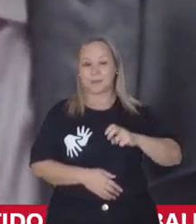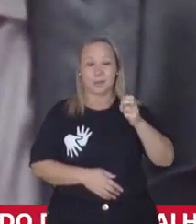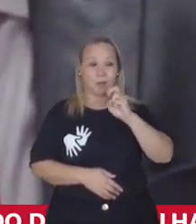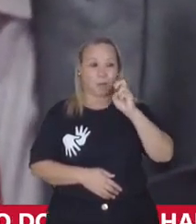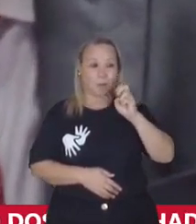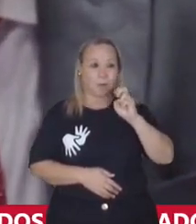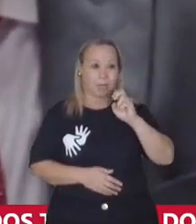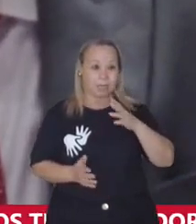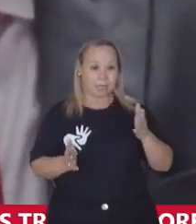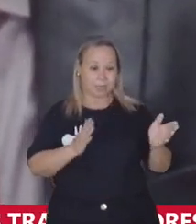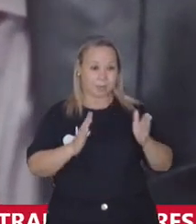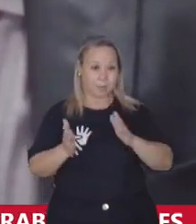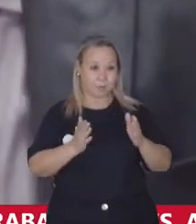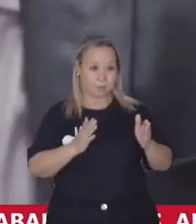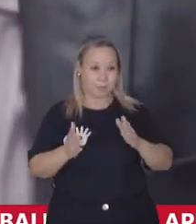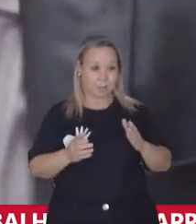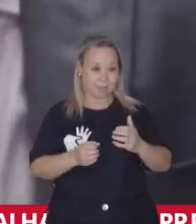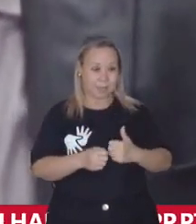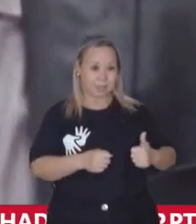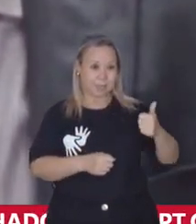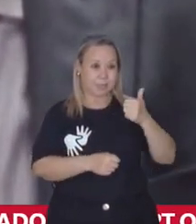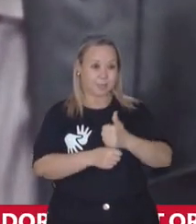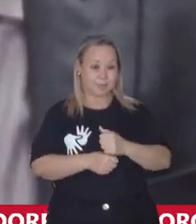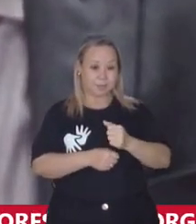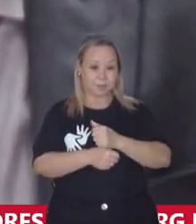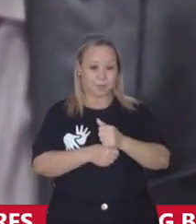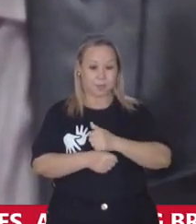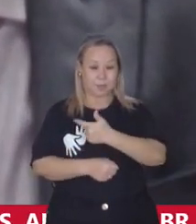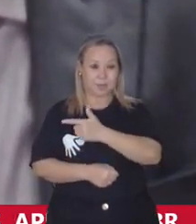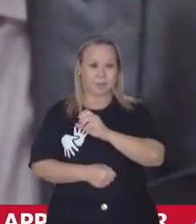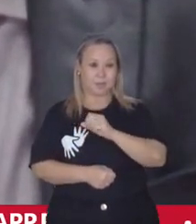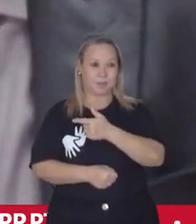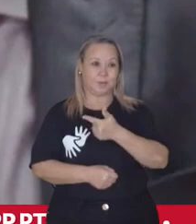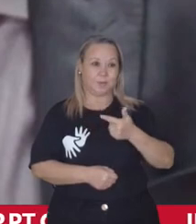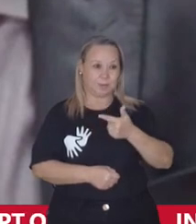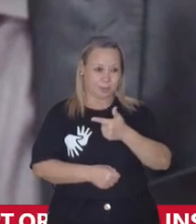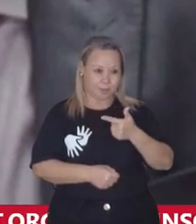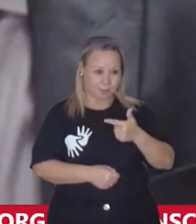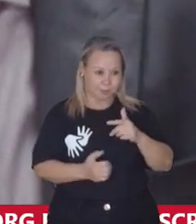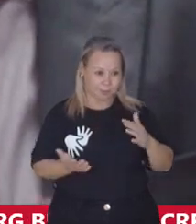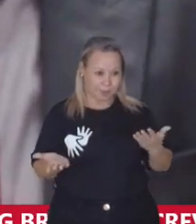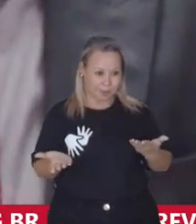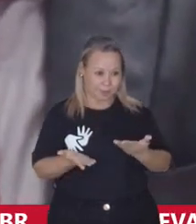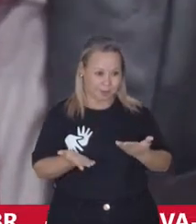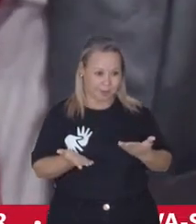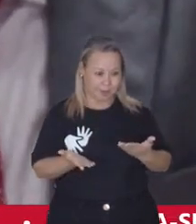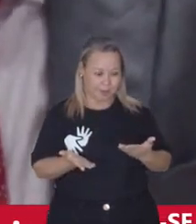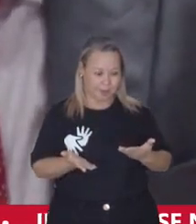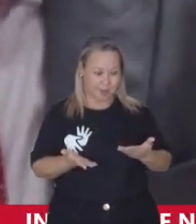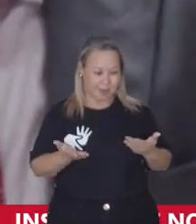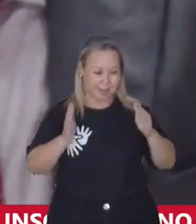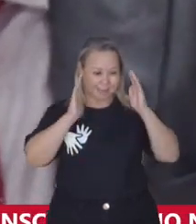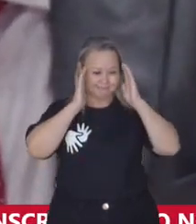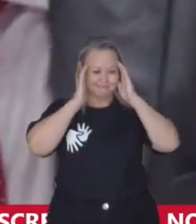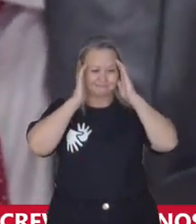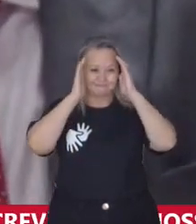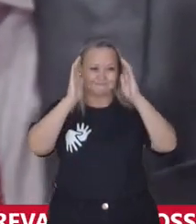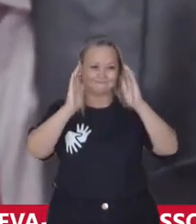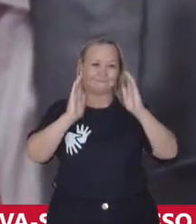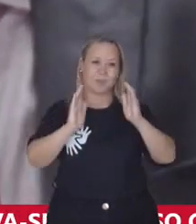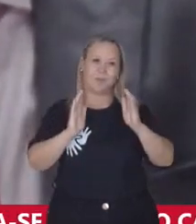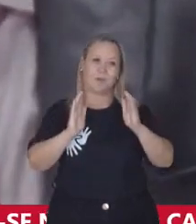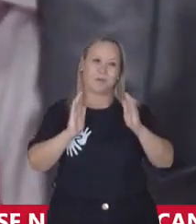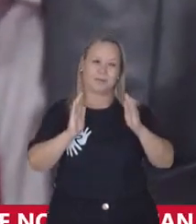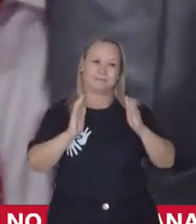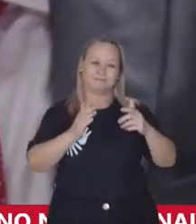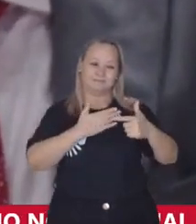mandato, e assumi no ano de 2022 esta nobre função